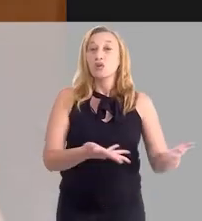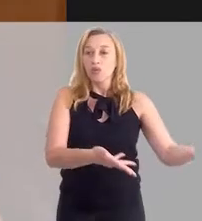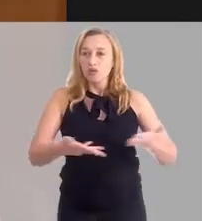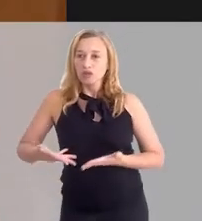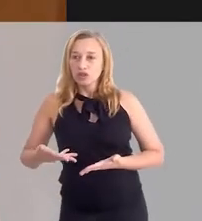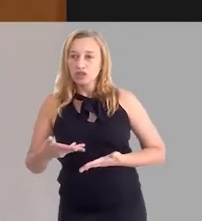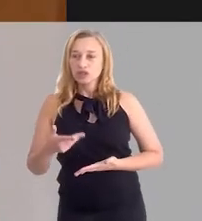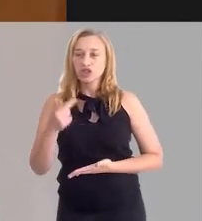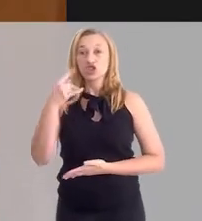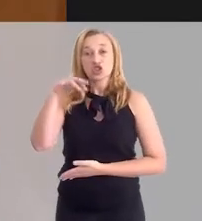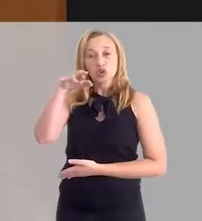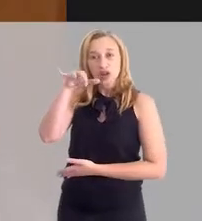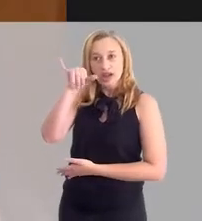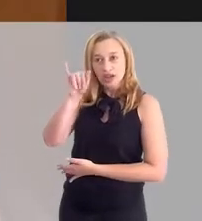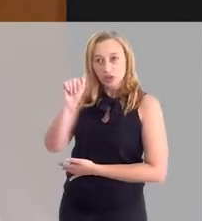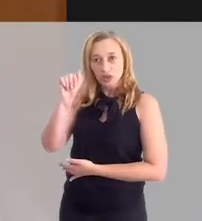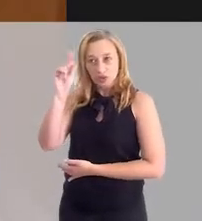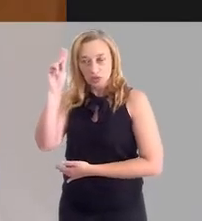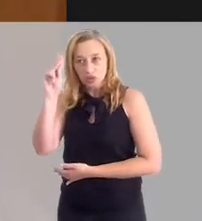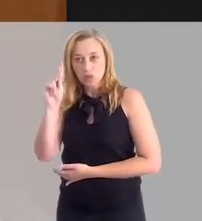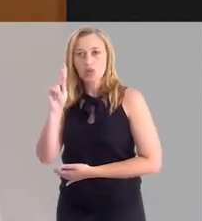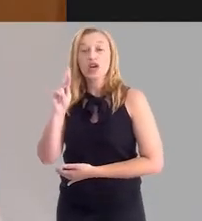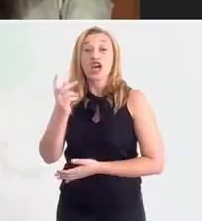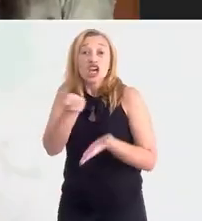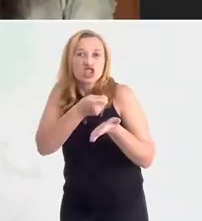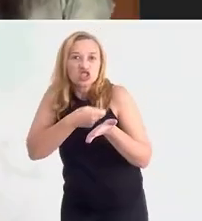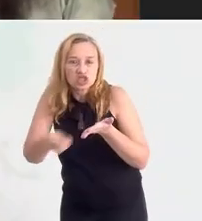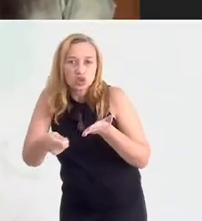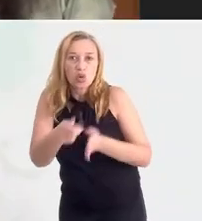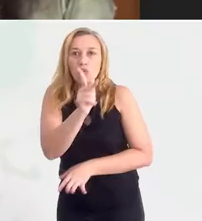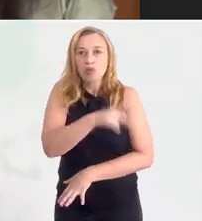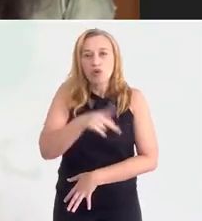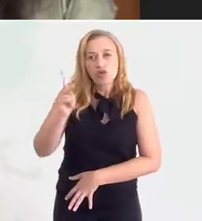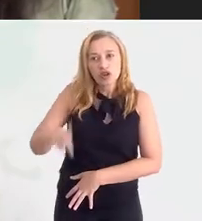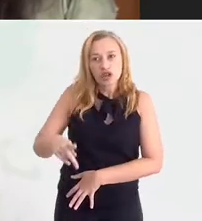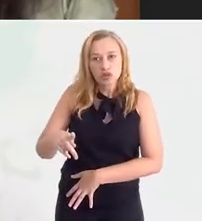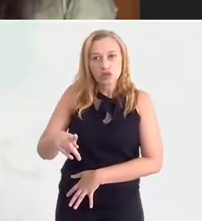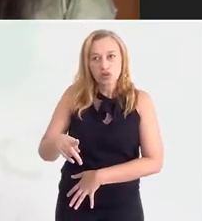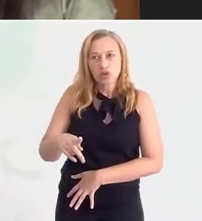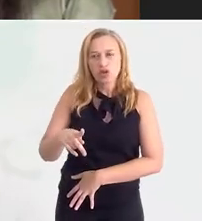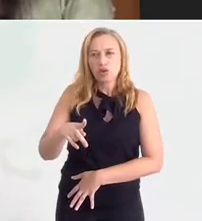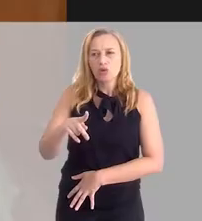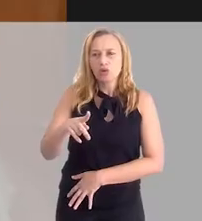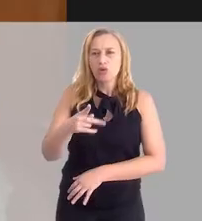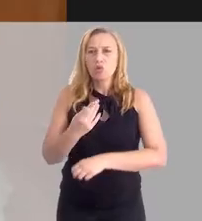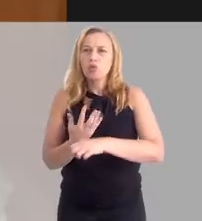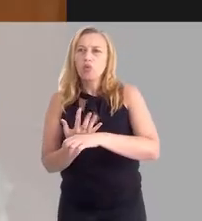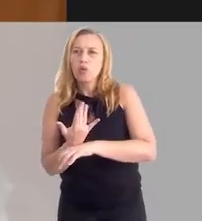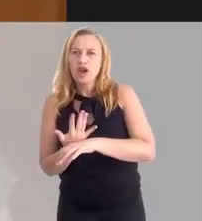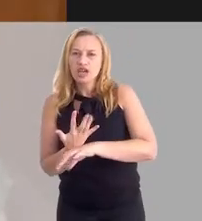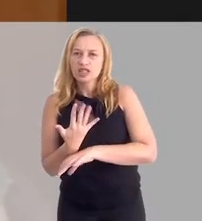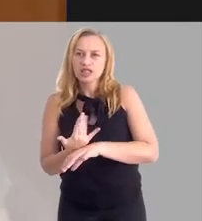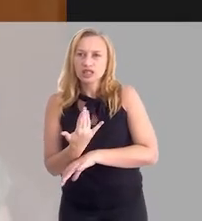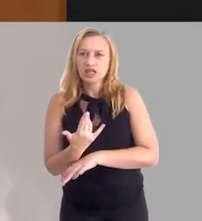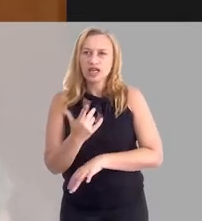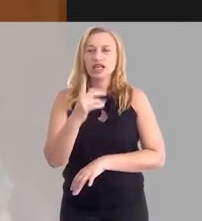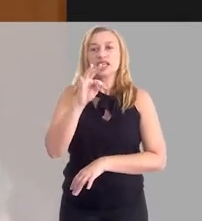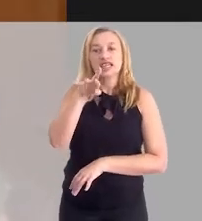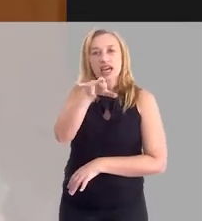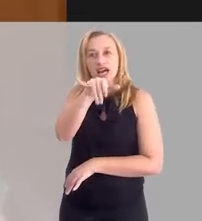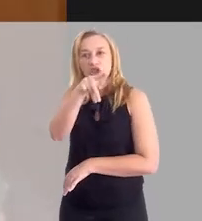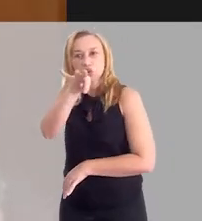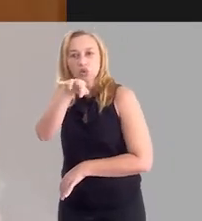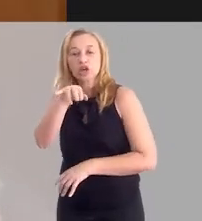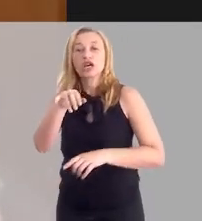Meu convidado é o historiador, escritor, professor titular da UERJ em Literatura Comparada, integrante